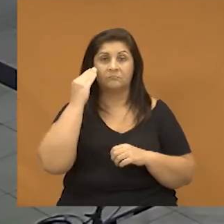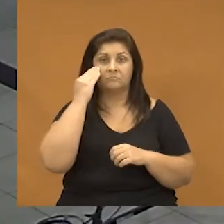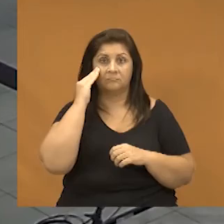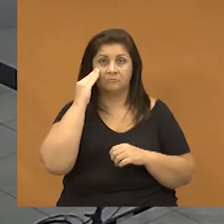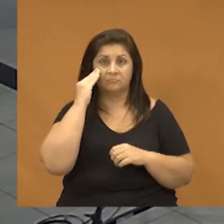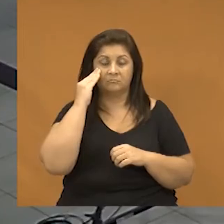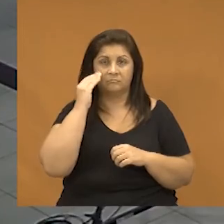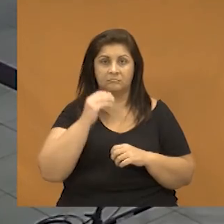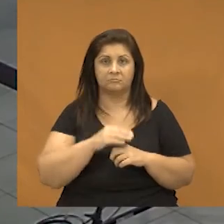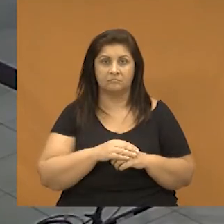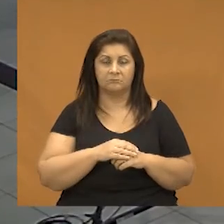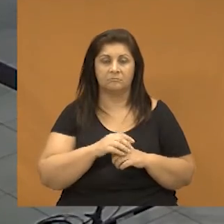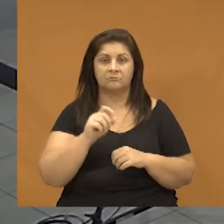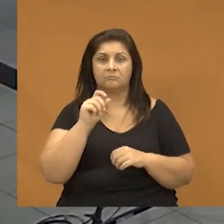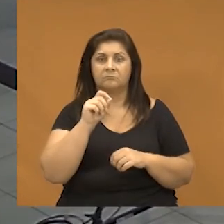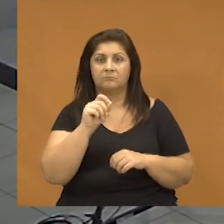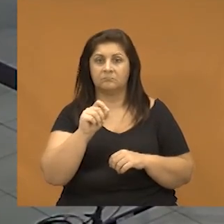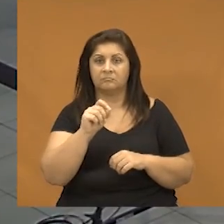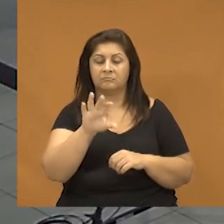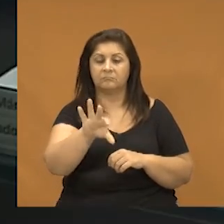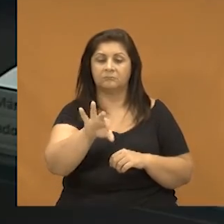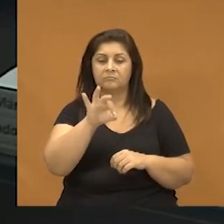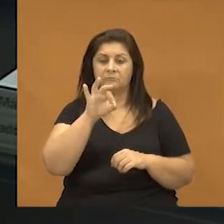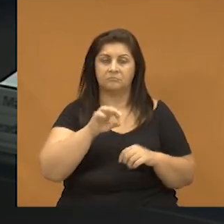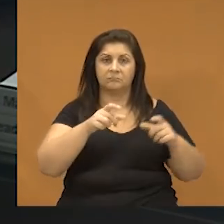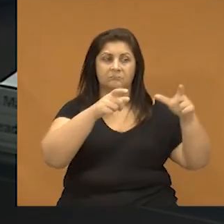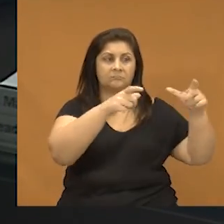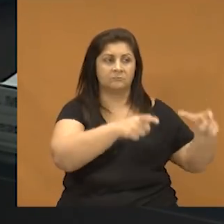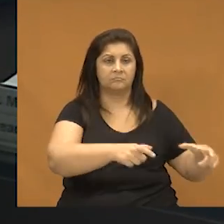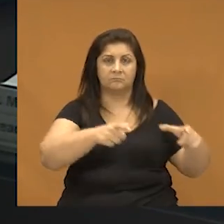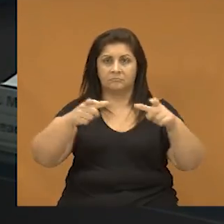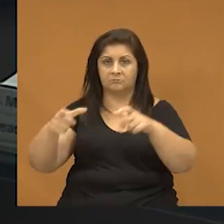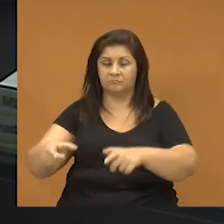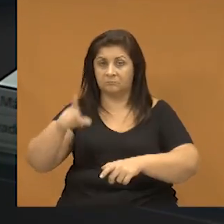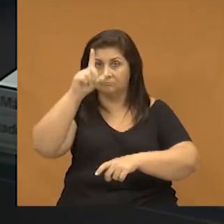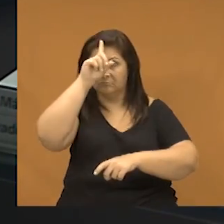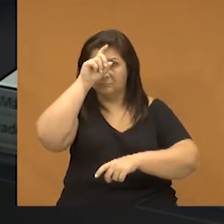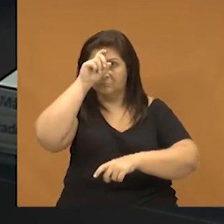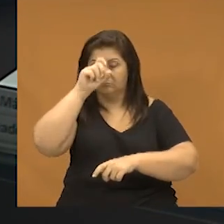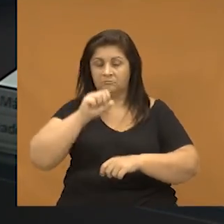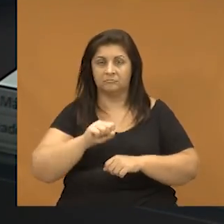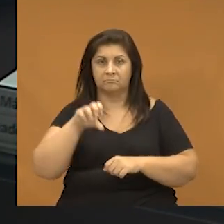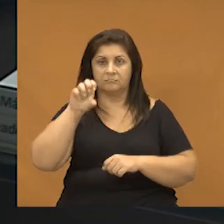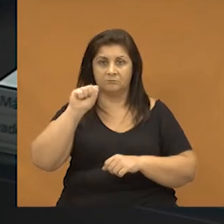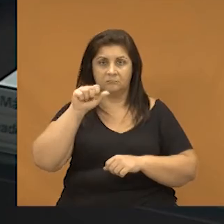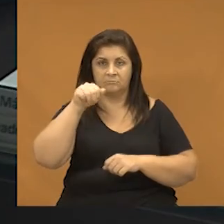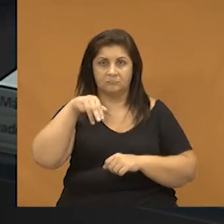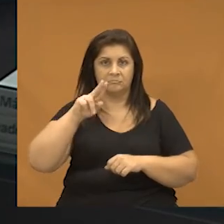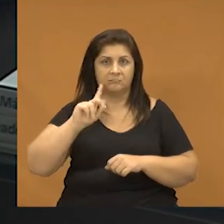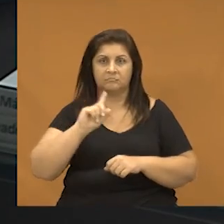que vai ser critério técnico para decidir onde vai se levar esse paciente e que o SAMU não será